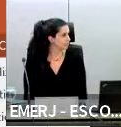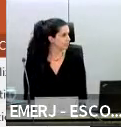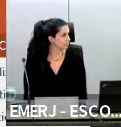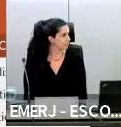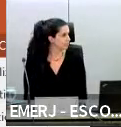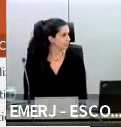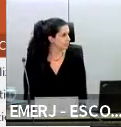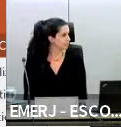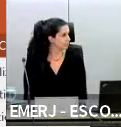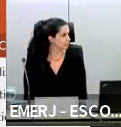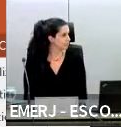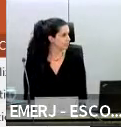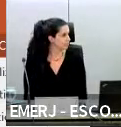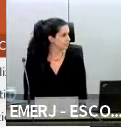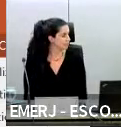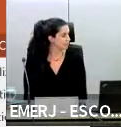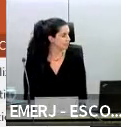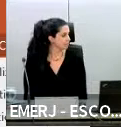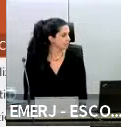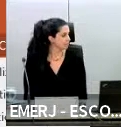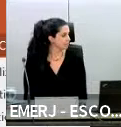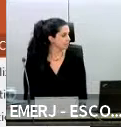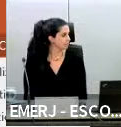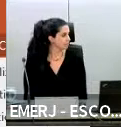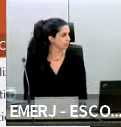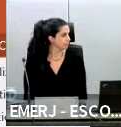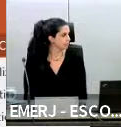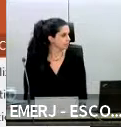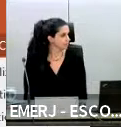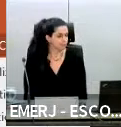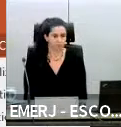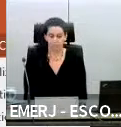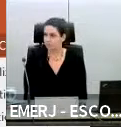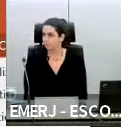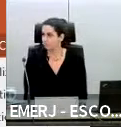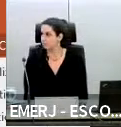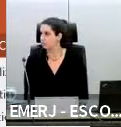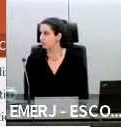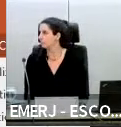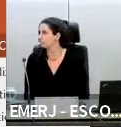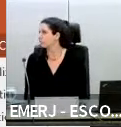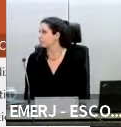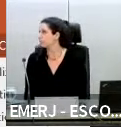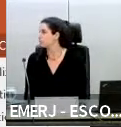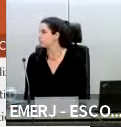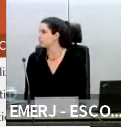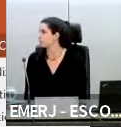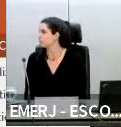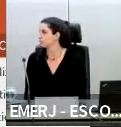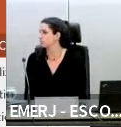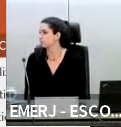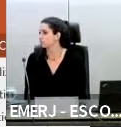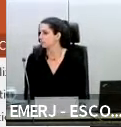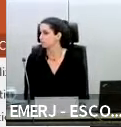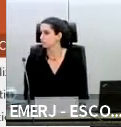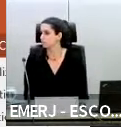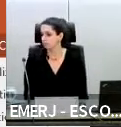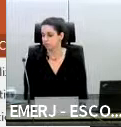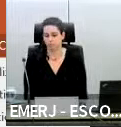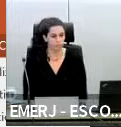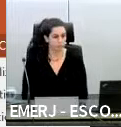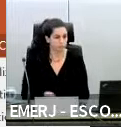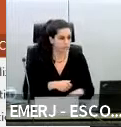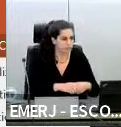do nosso núcleo grande de pesquisa, não sei se o doutor Brian Gar, do nosso observatório, está presente, mas se ele... Eu gostaria